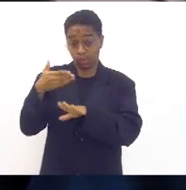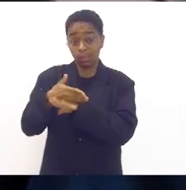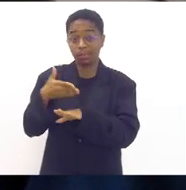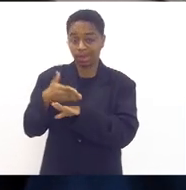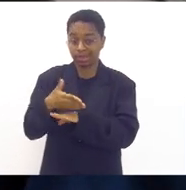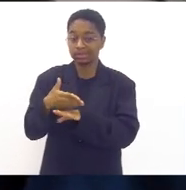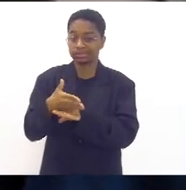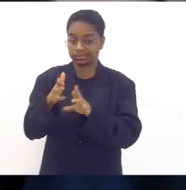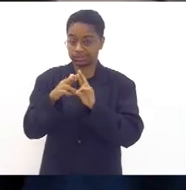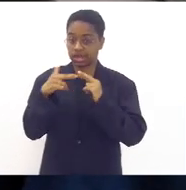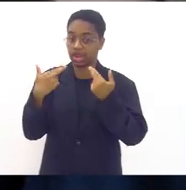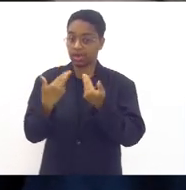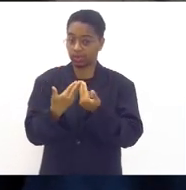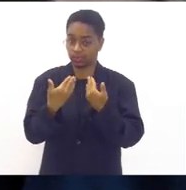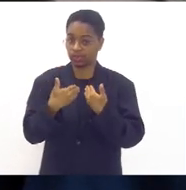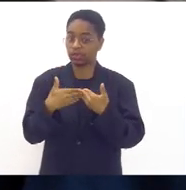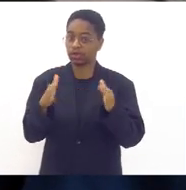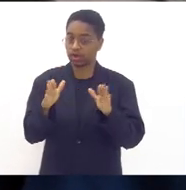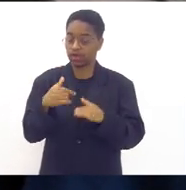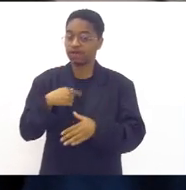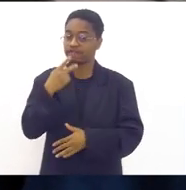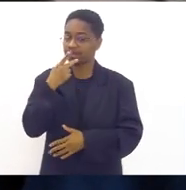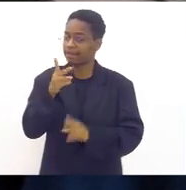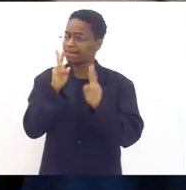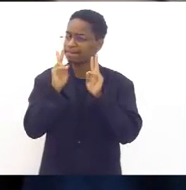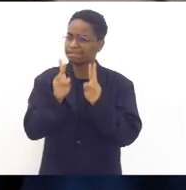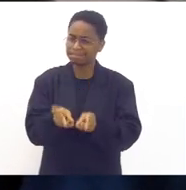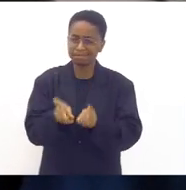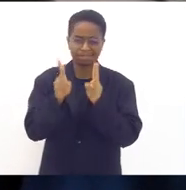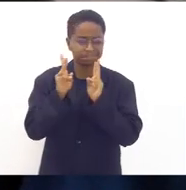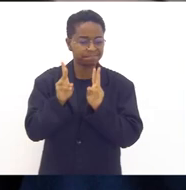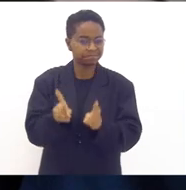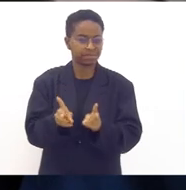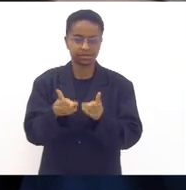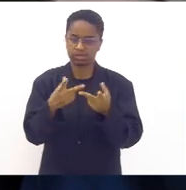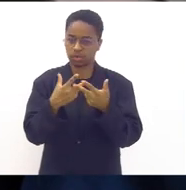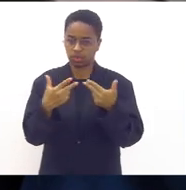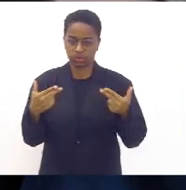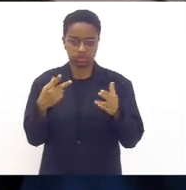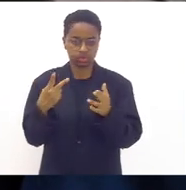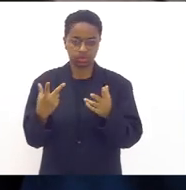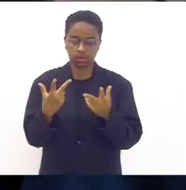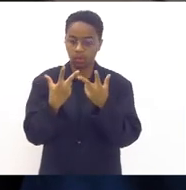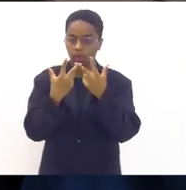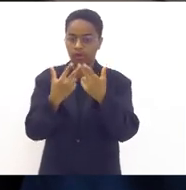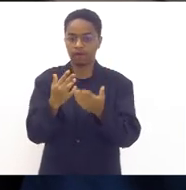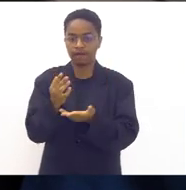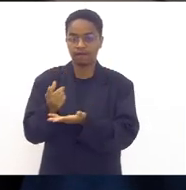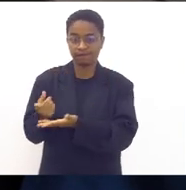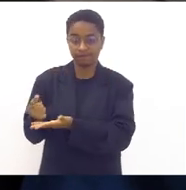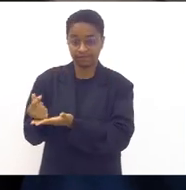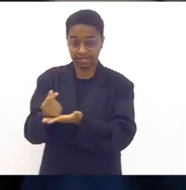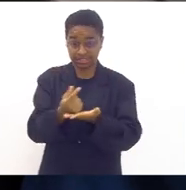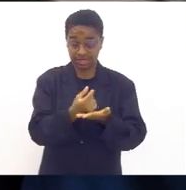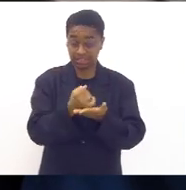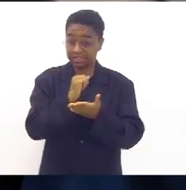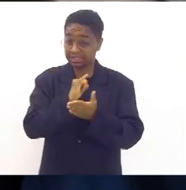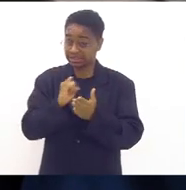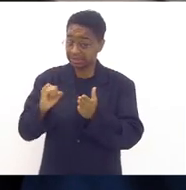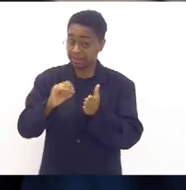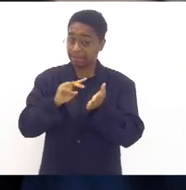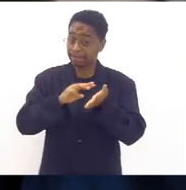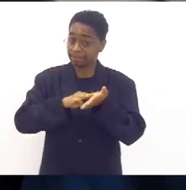audiência pública. Falei a mesma língua que falou a Fazenda. Se essa